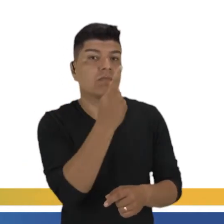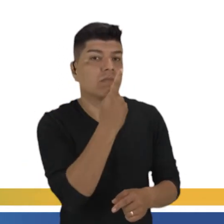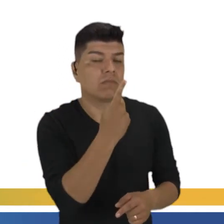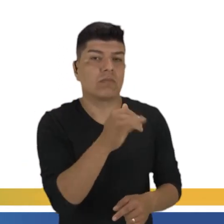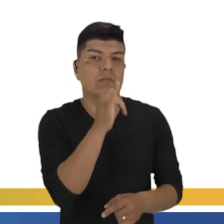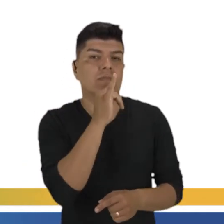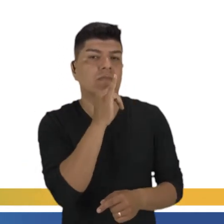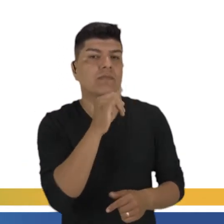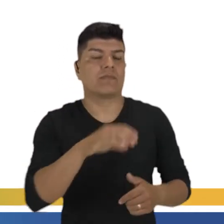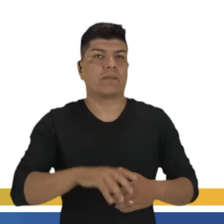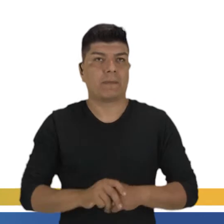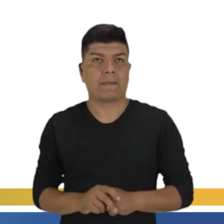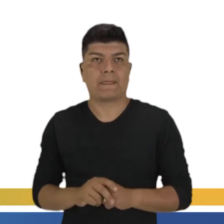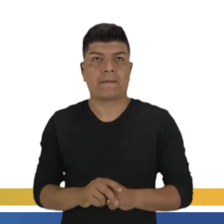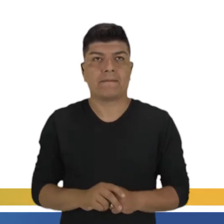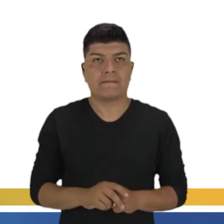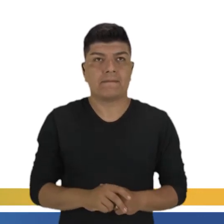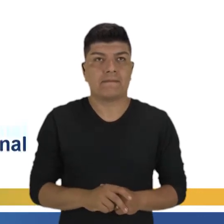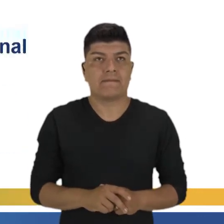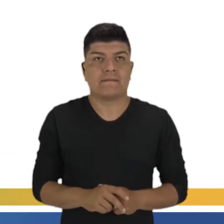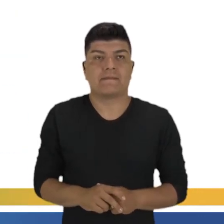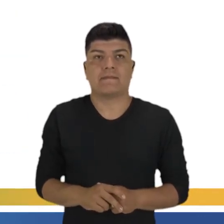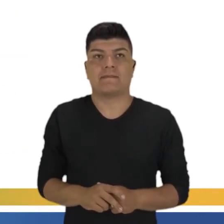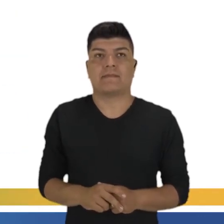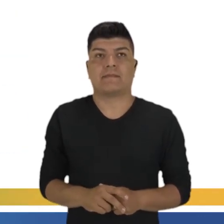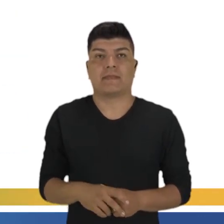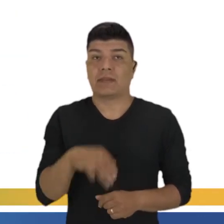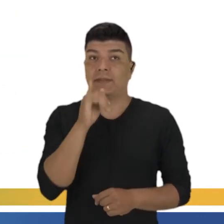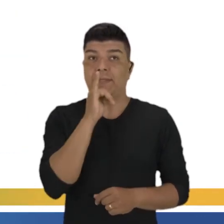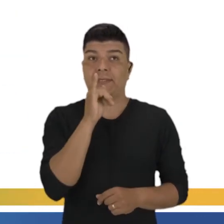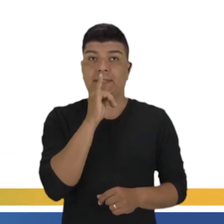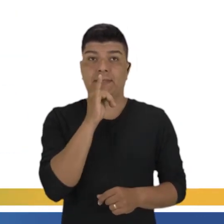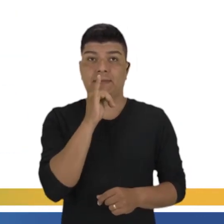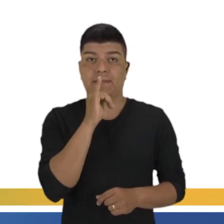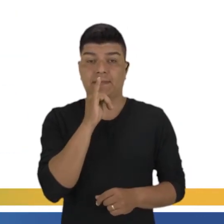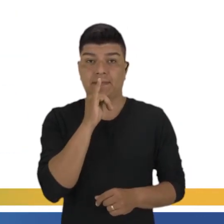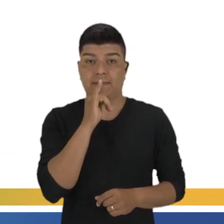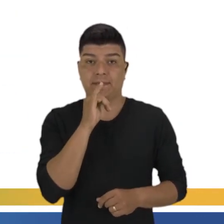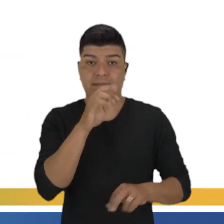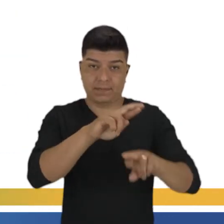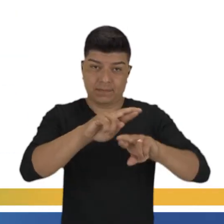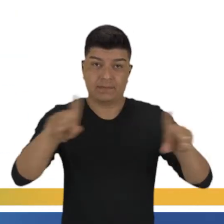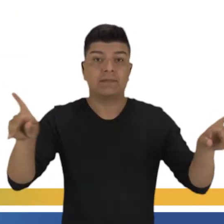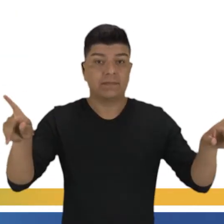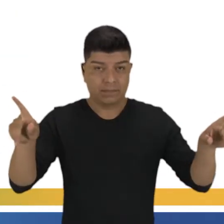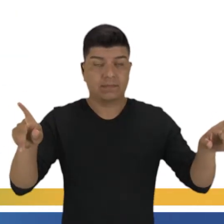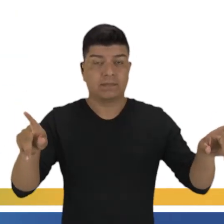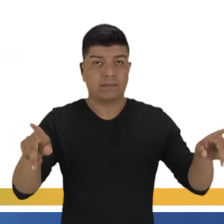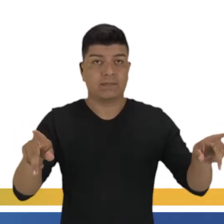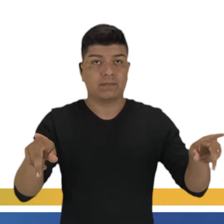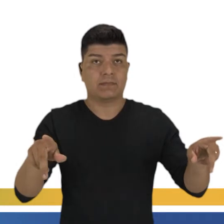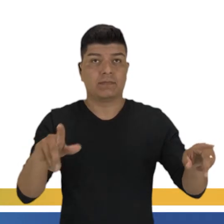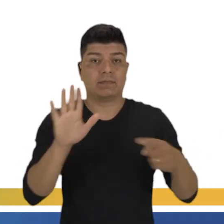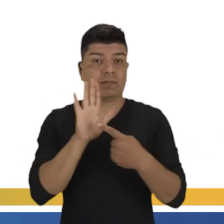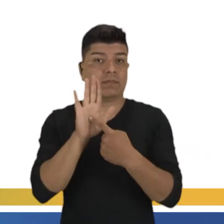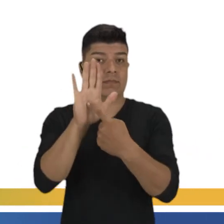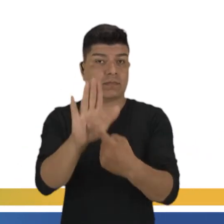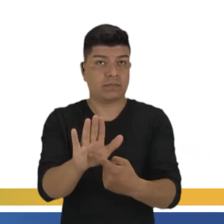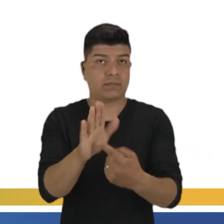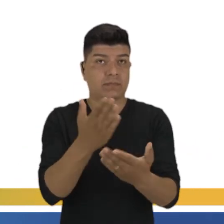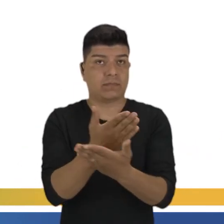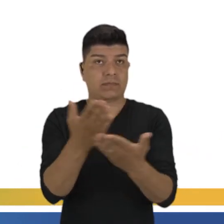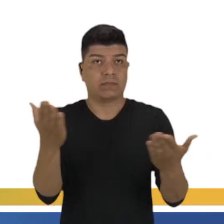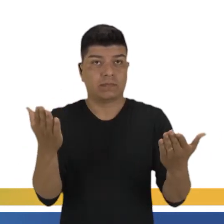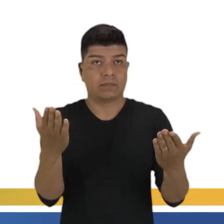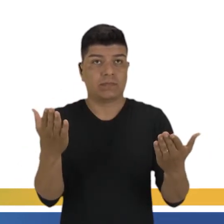exemplo? Então, olha só. Nesse exemplo de grandeza inversamente proporcional, eu trouxe para vocês